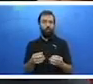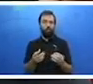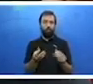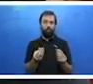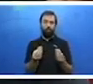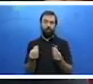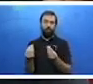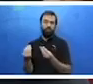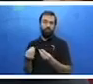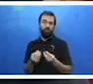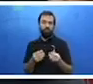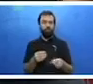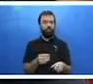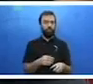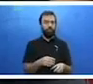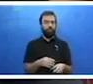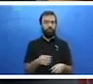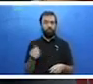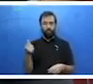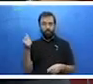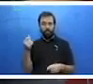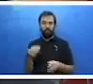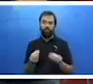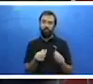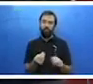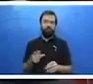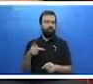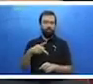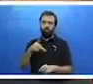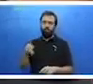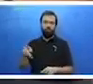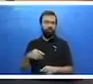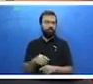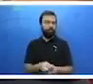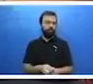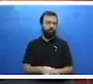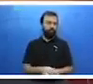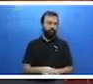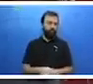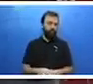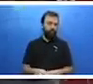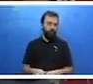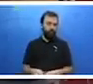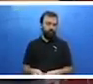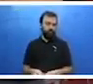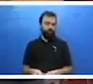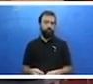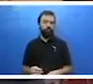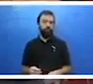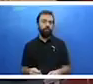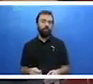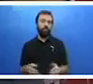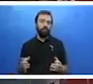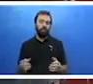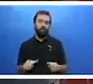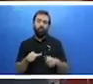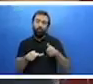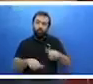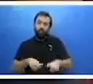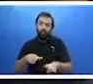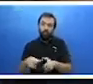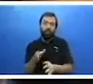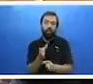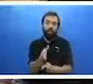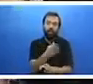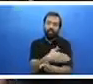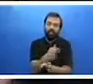muito dinheiro gerando? Como essas pessoas vivem? Então, tiveram que fazer uma nova divisão, novas